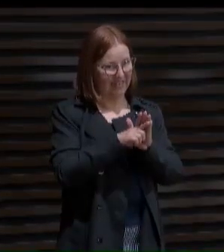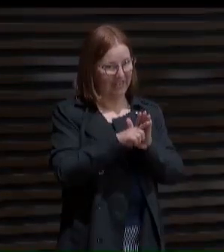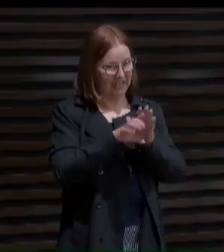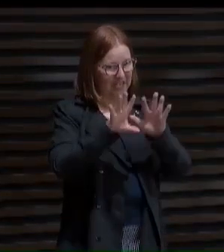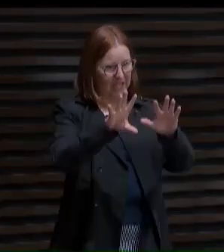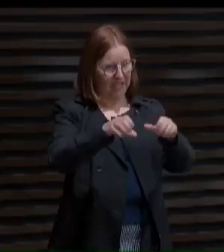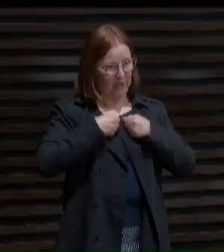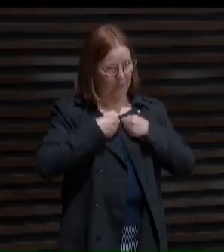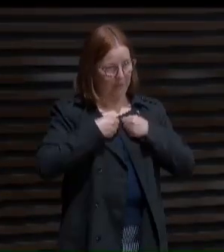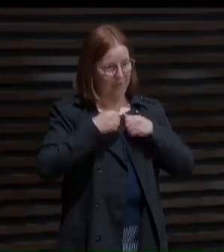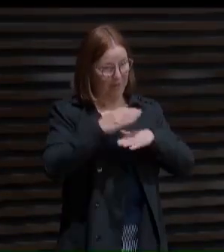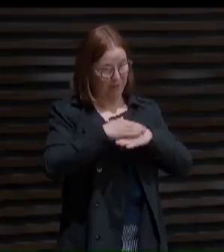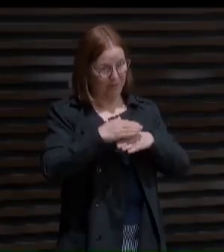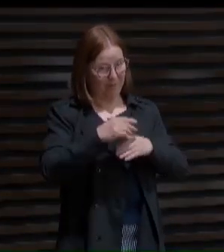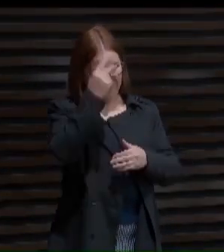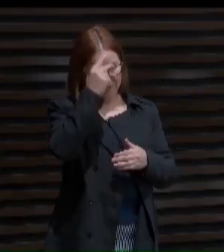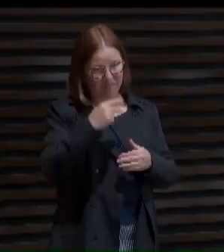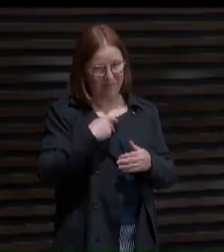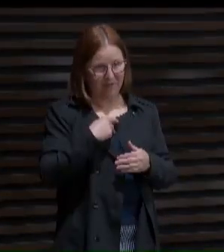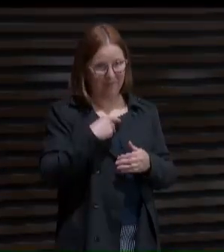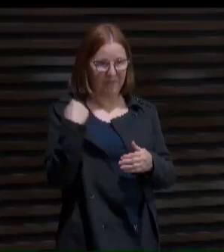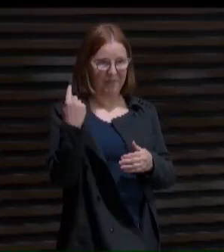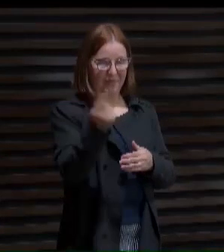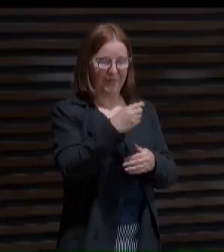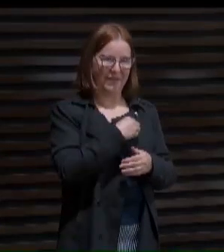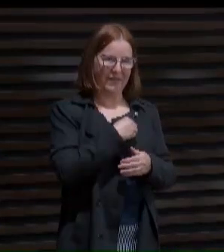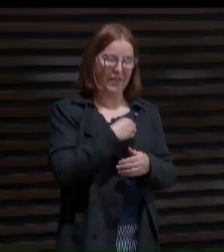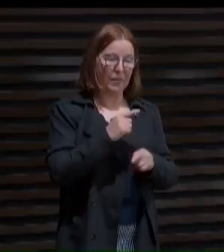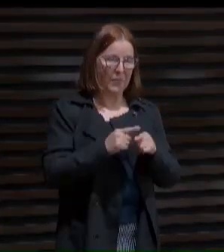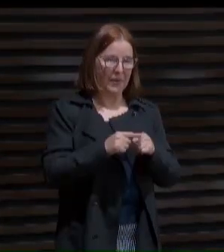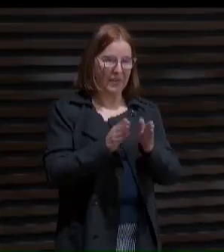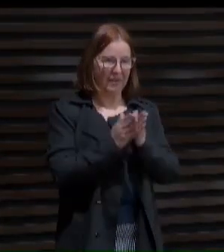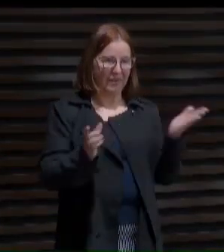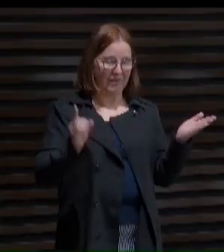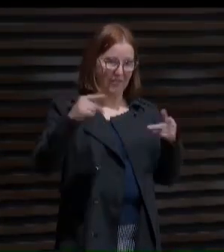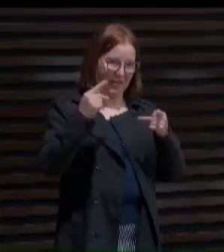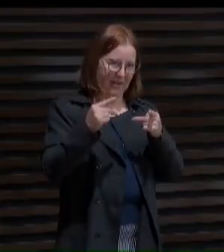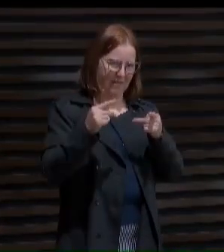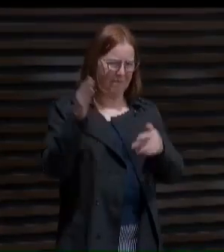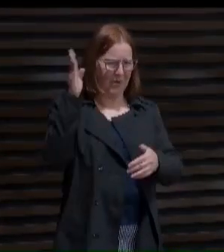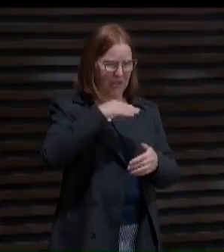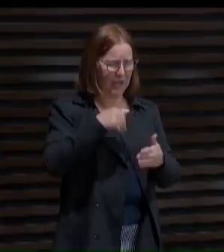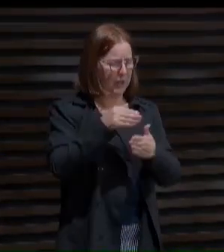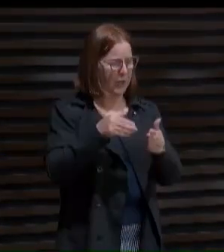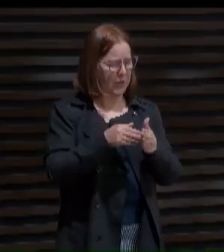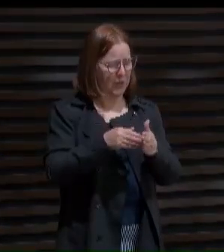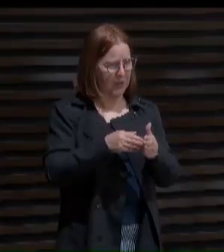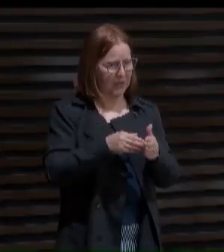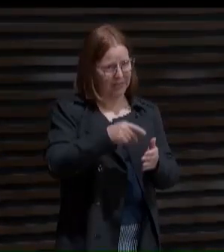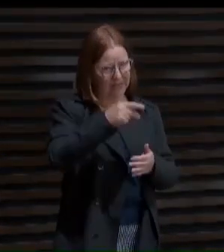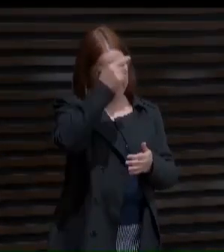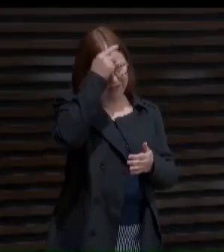por nossas ofensas. Pois as Escrituras dizem: maldito todo aquele que é pendurado